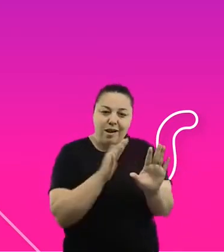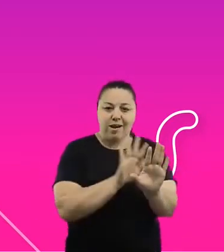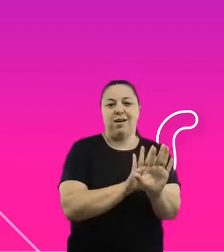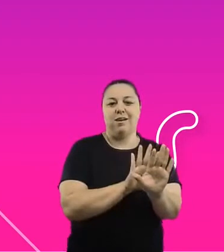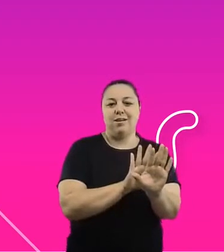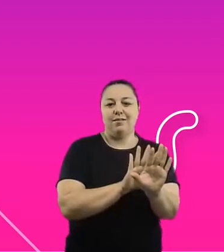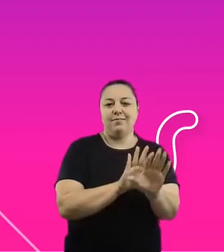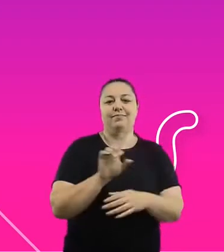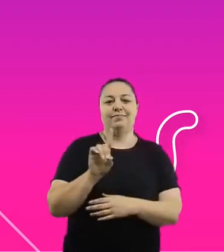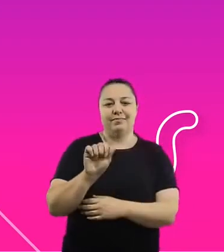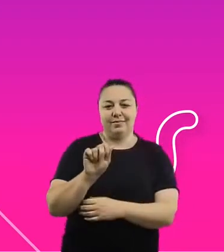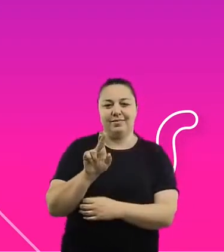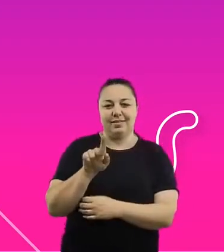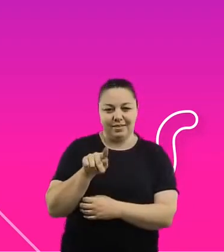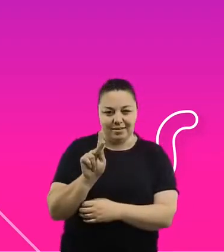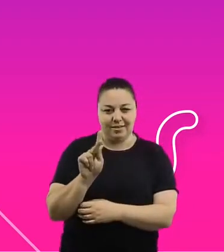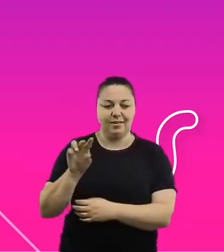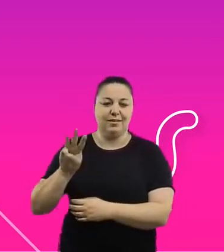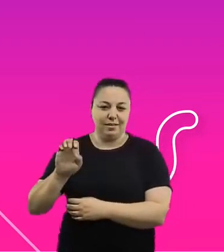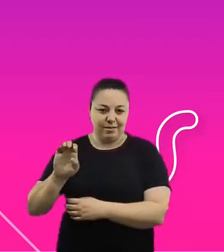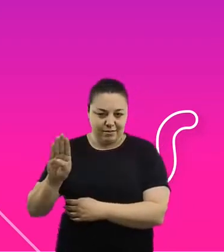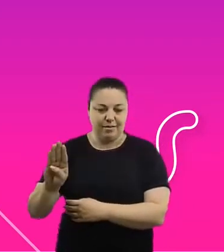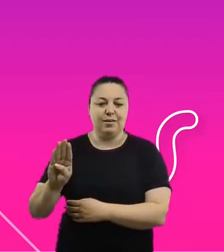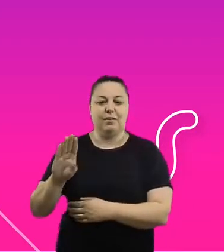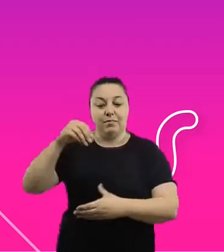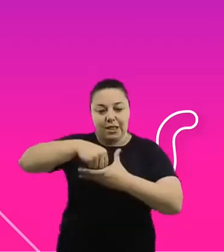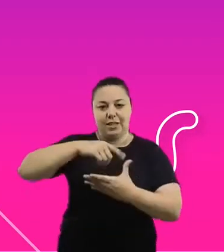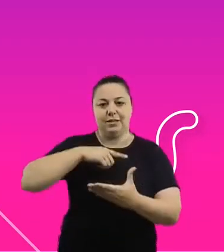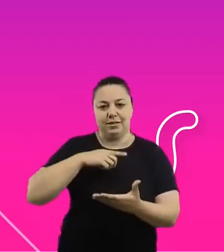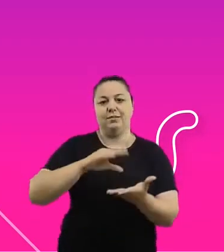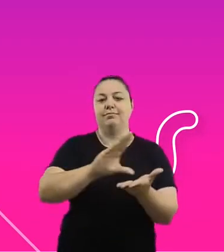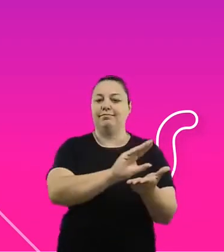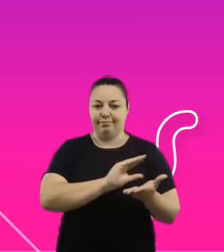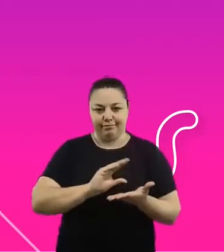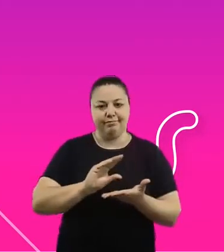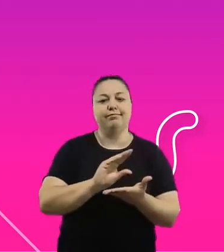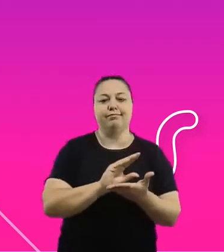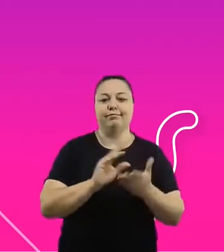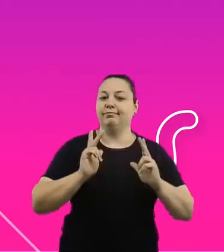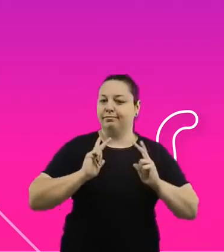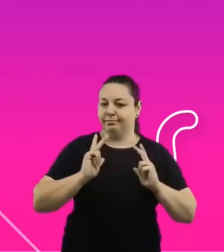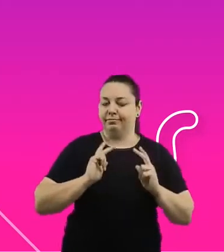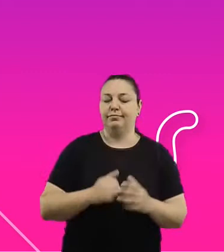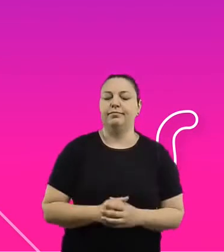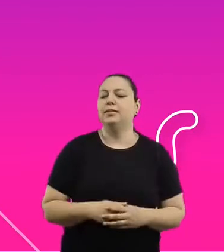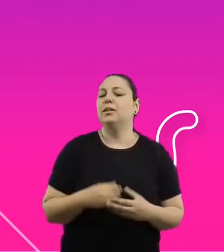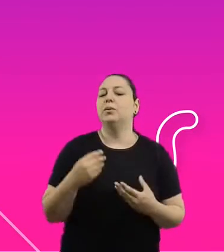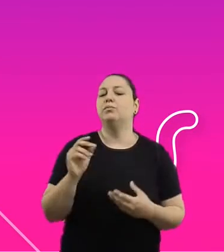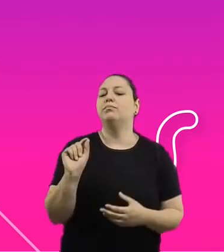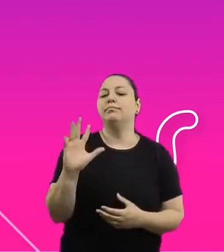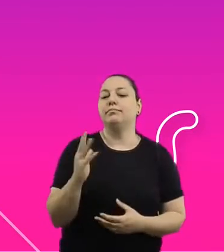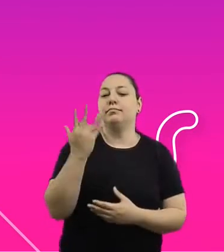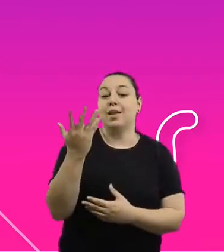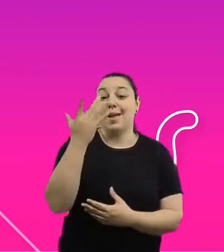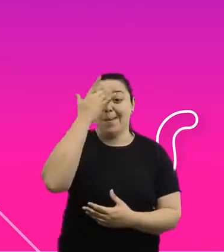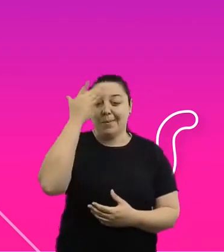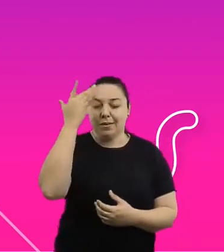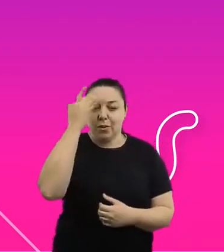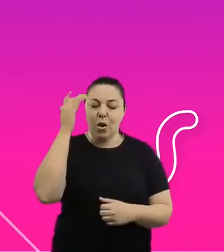de dados pessoais. Então, o que é que acontece? Um fraudador, ele consegue ir nesse local,